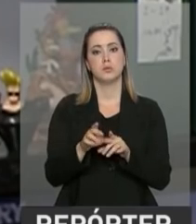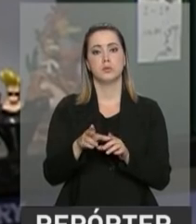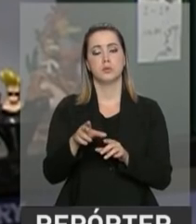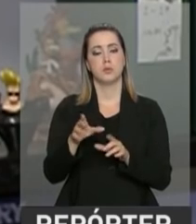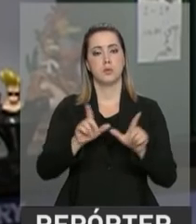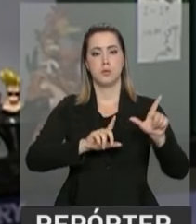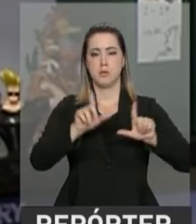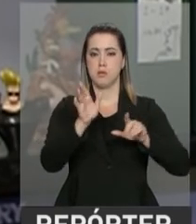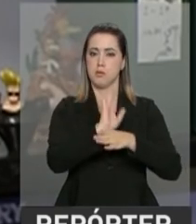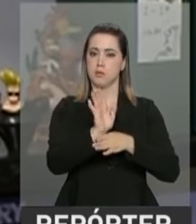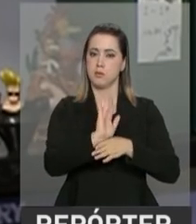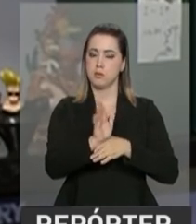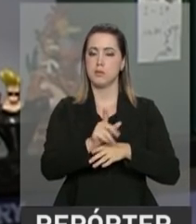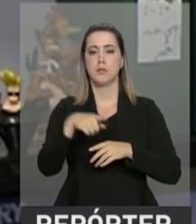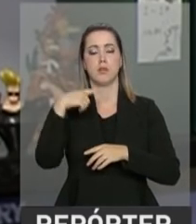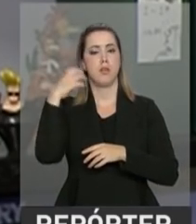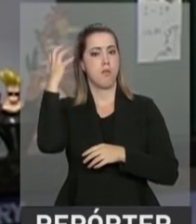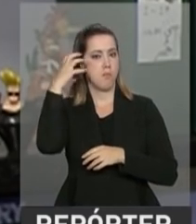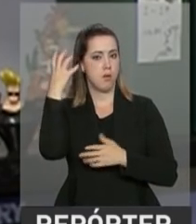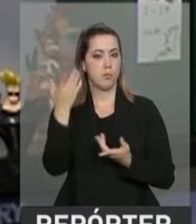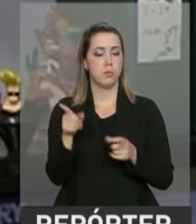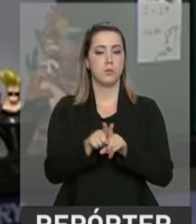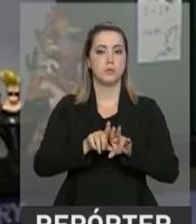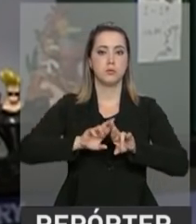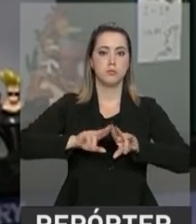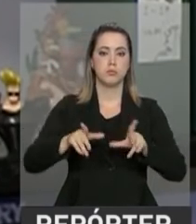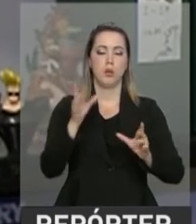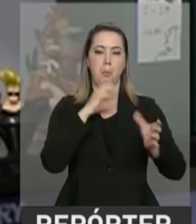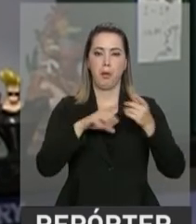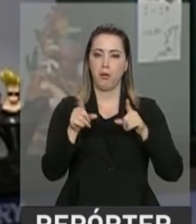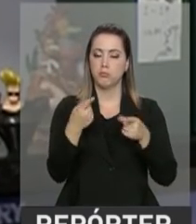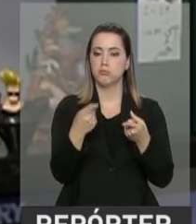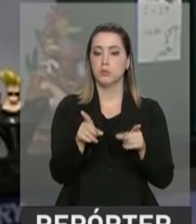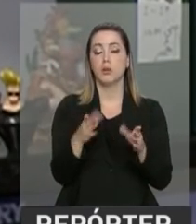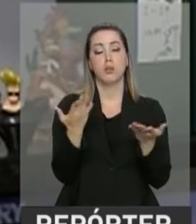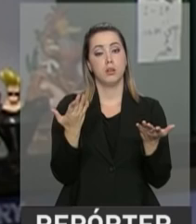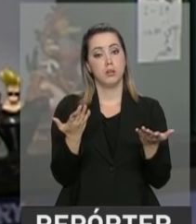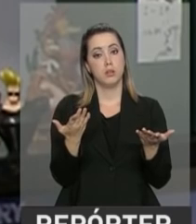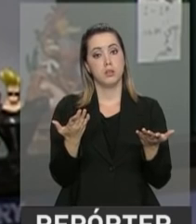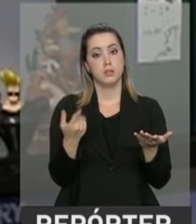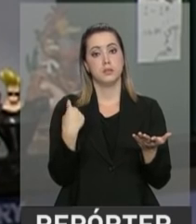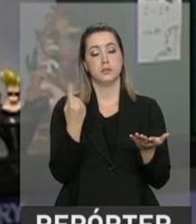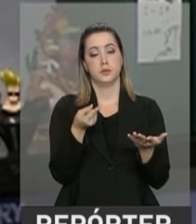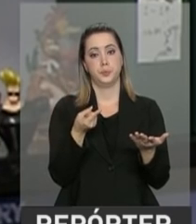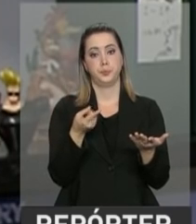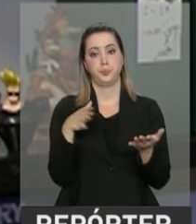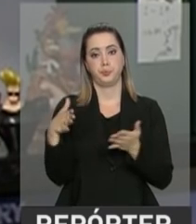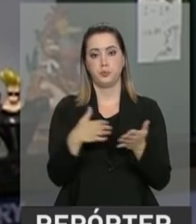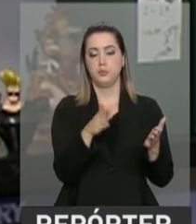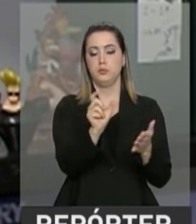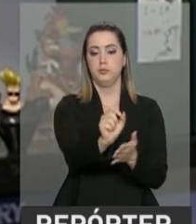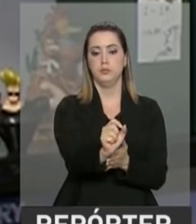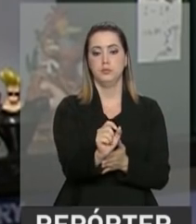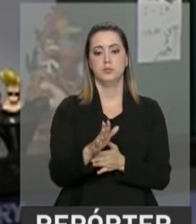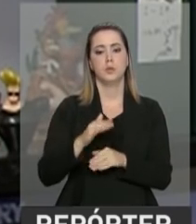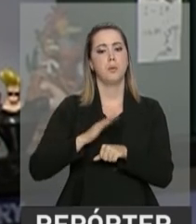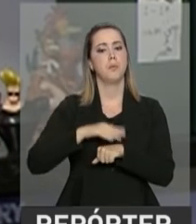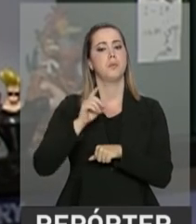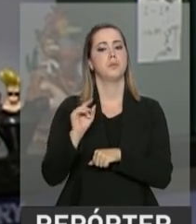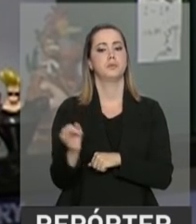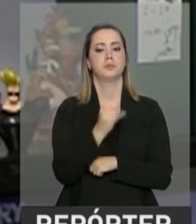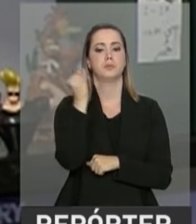música então isso a gente não pode ignorar Então por esse viés e eh ele é o um dos mais